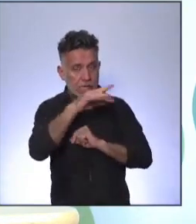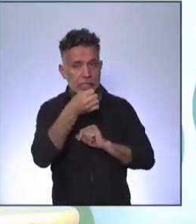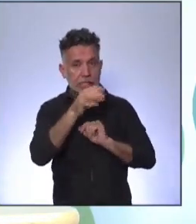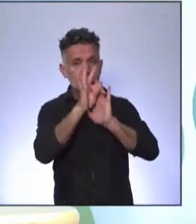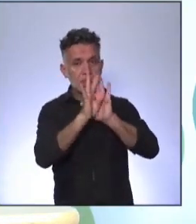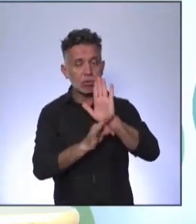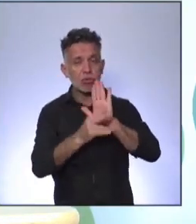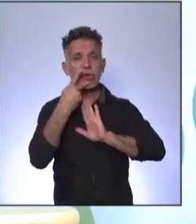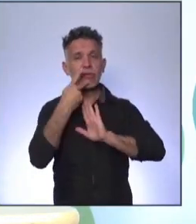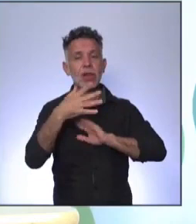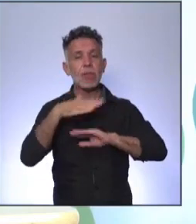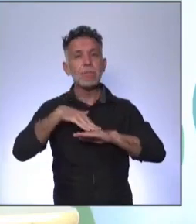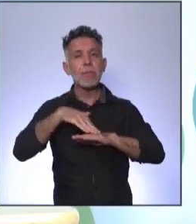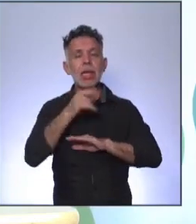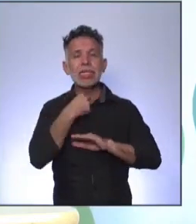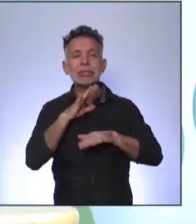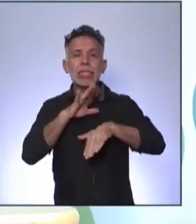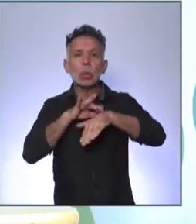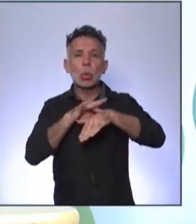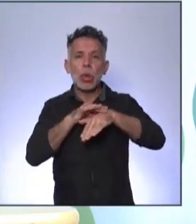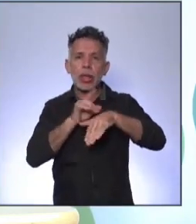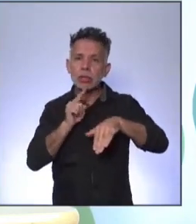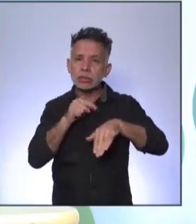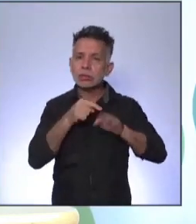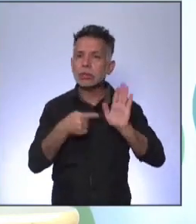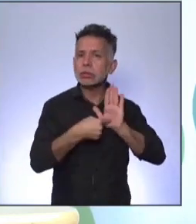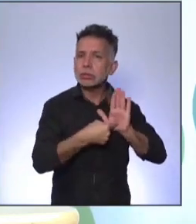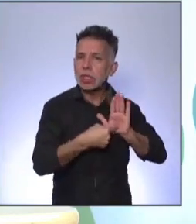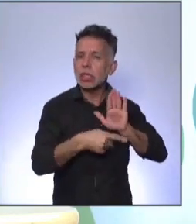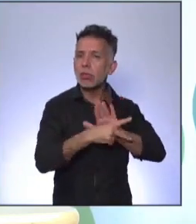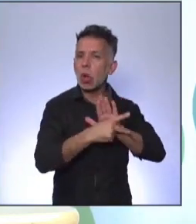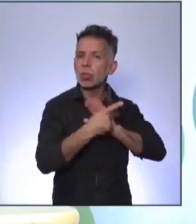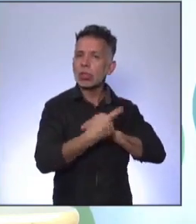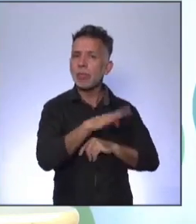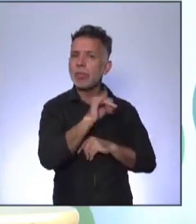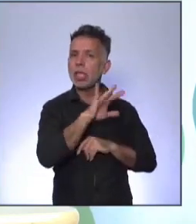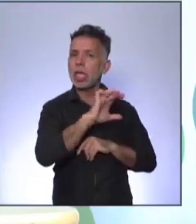falava mais da doença da Bia, né, ou